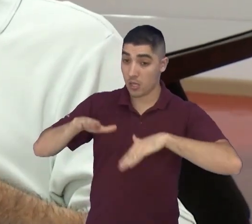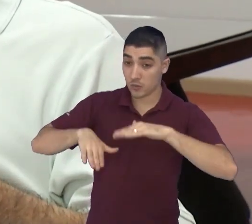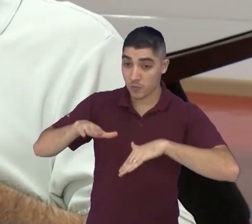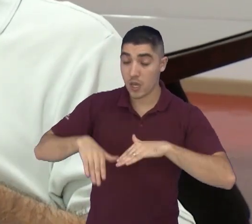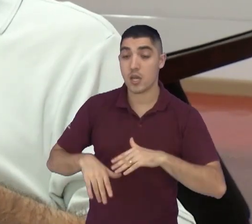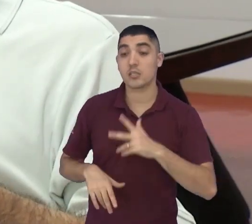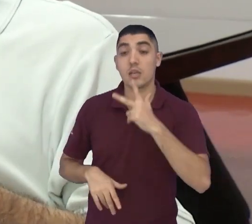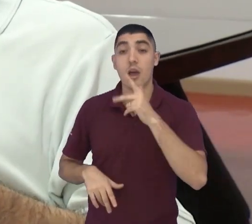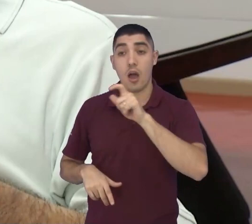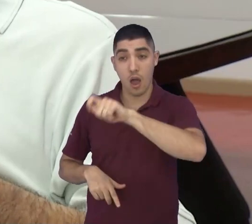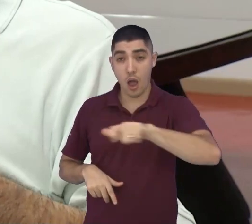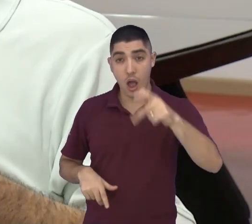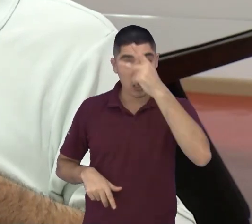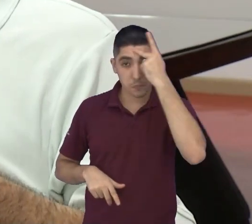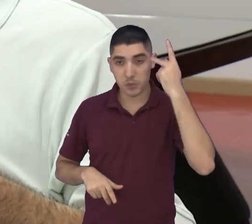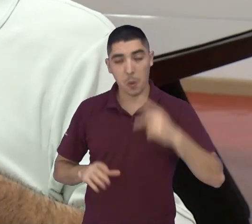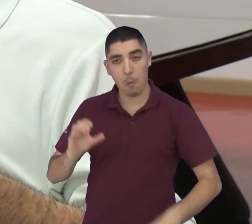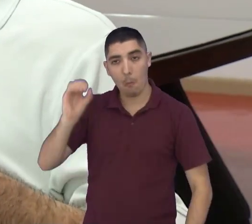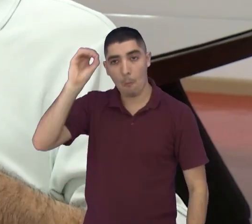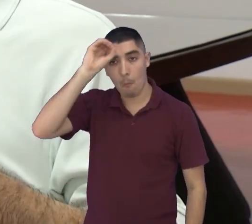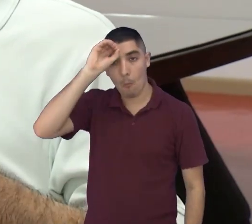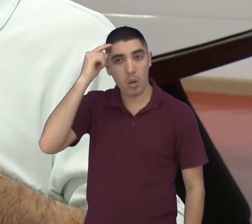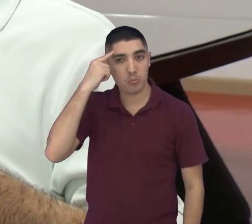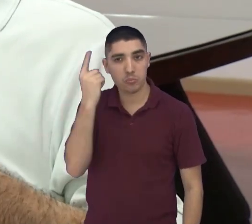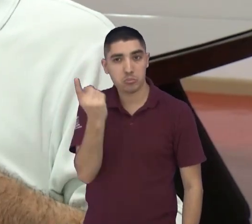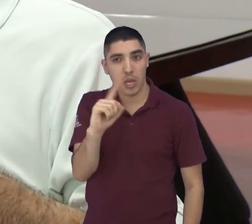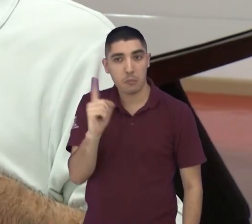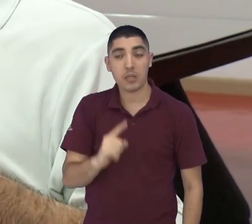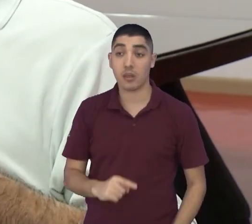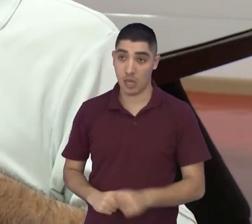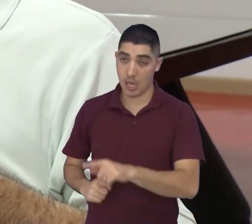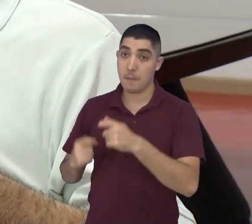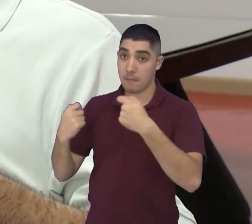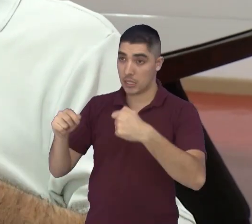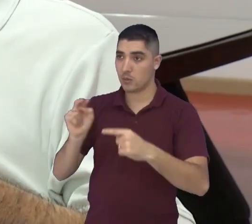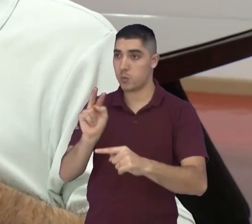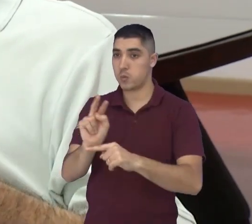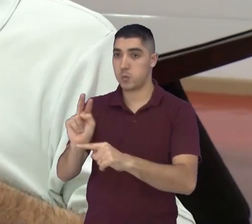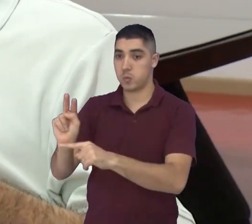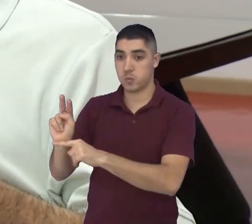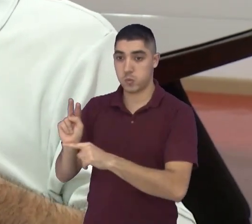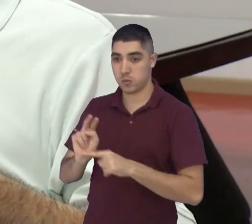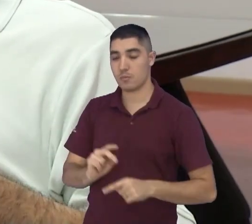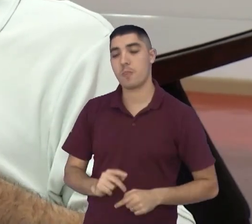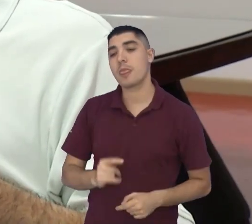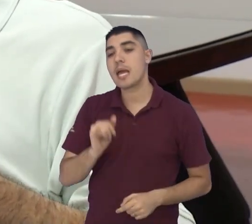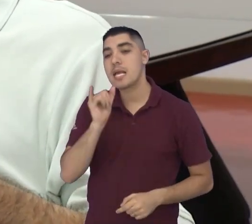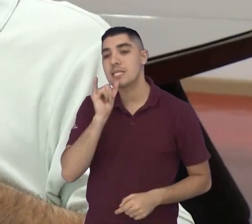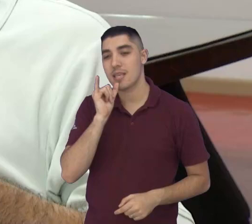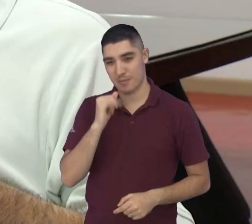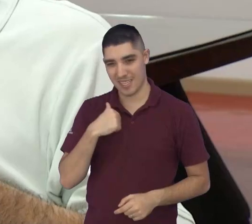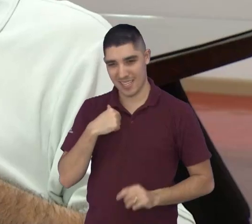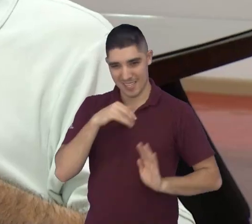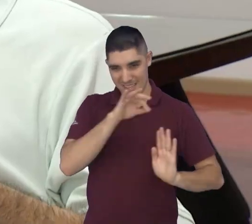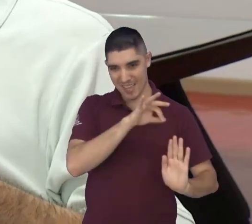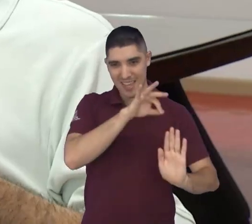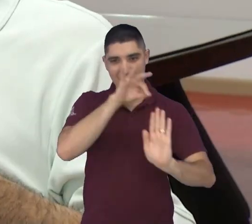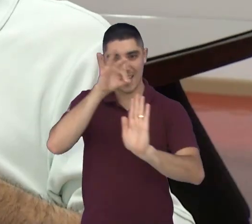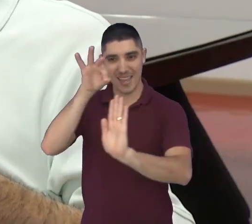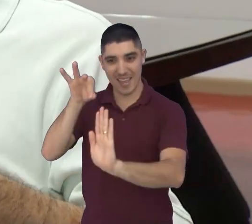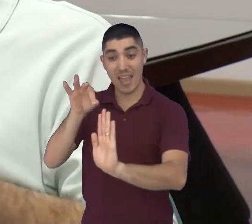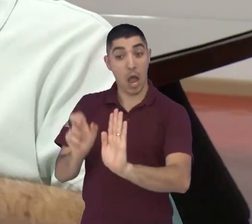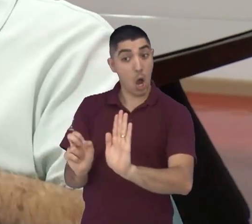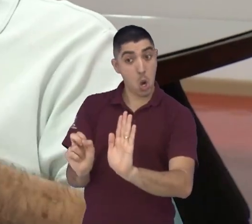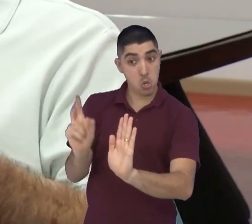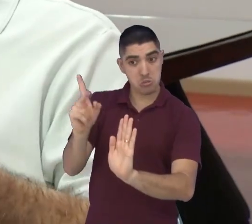as pessoas não se dão conta dessa necessidade. Porque você apresenta alguma coisa, é tombada, e